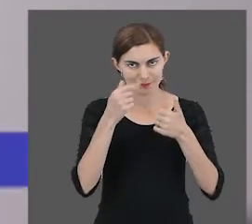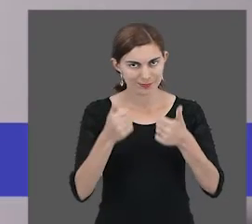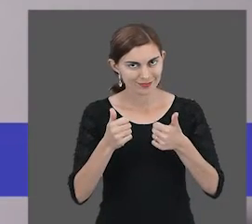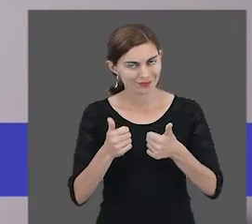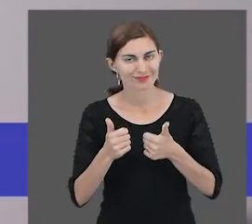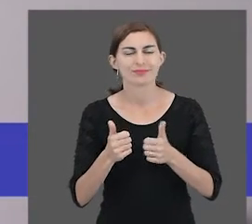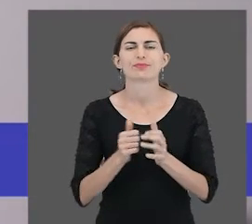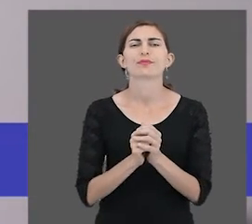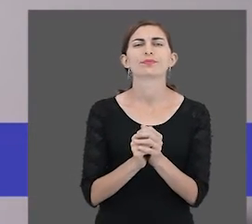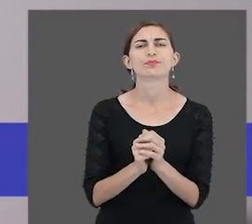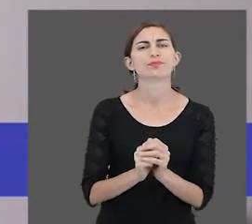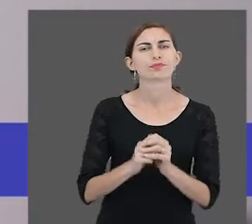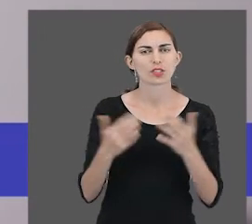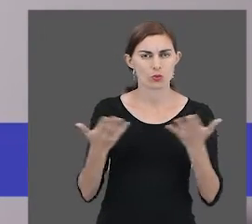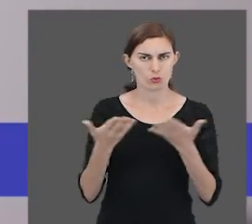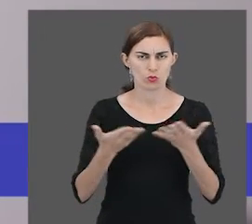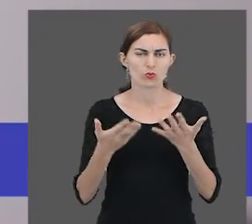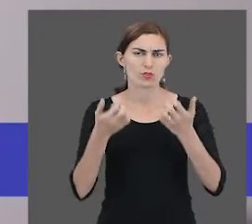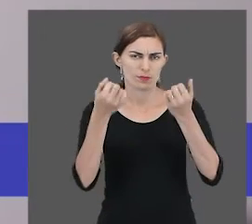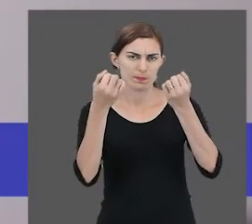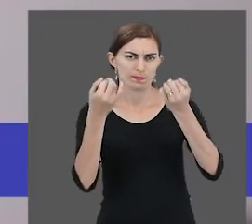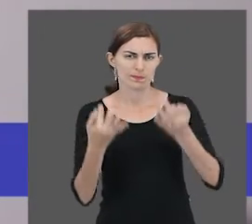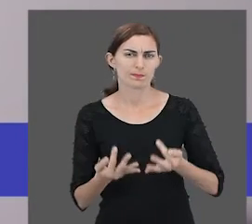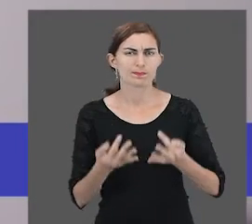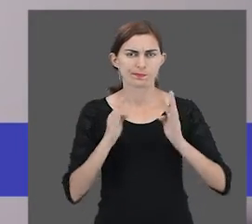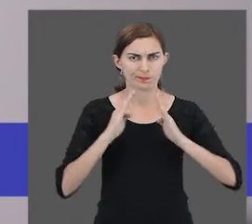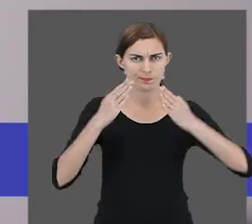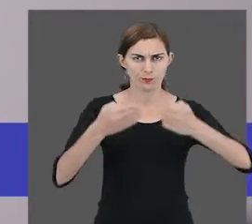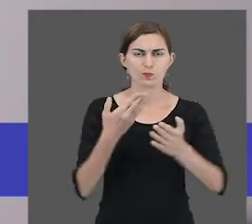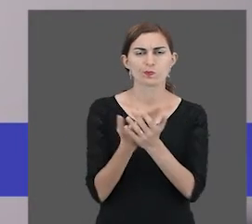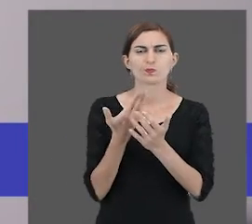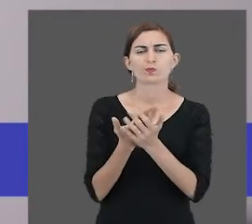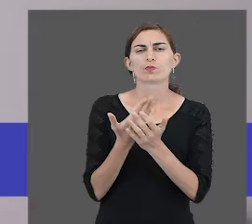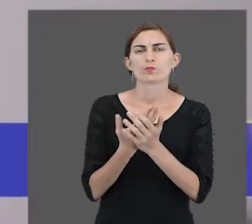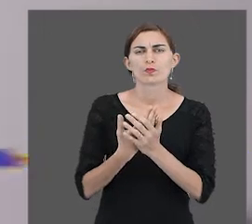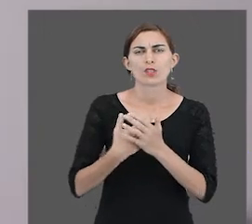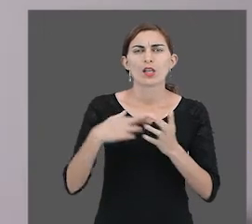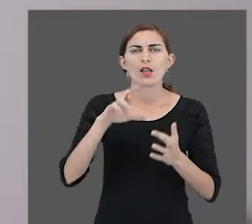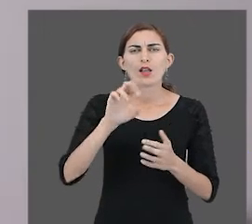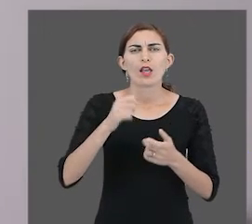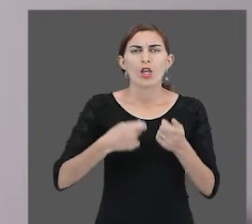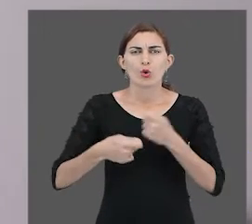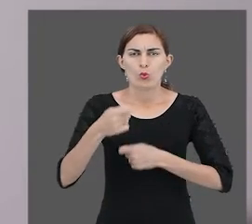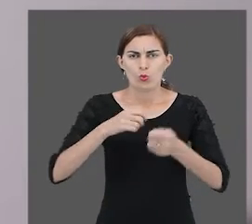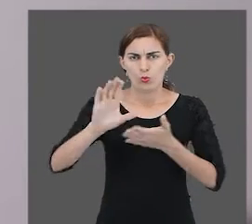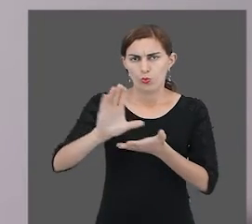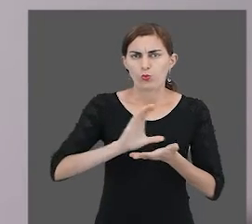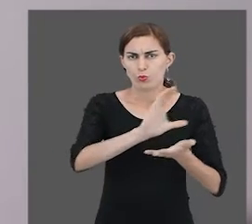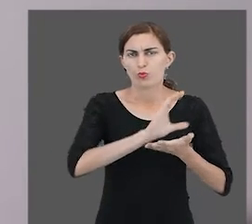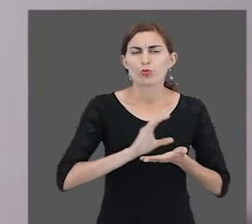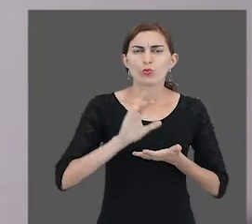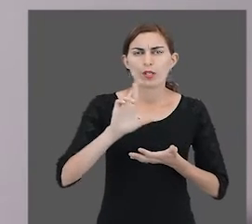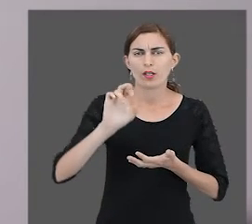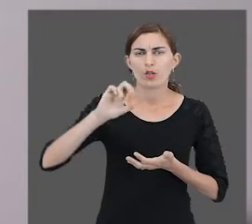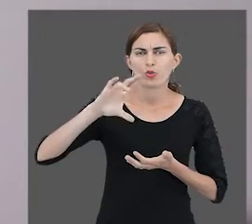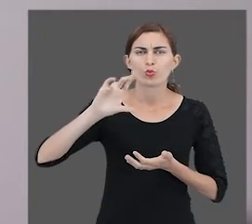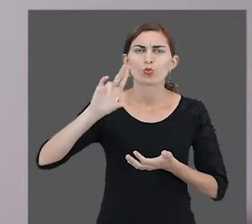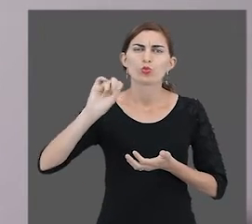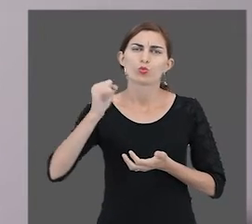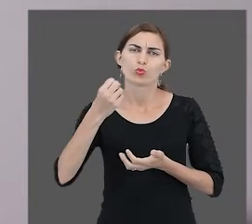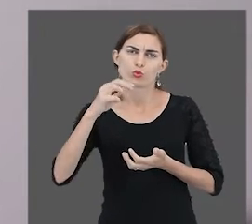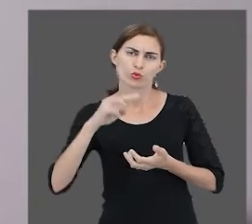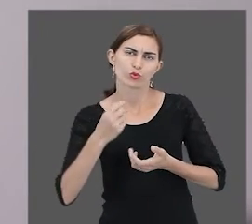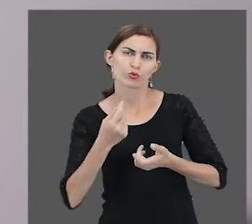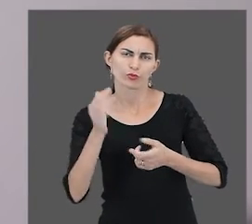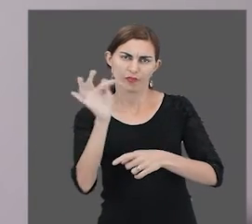Olá pessoal, tudo bem? Nós vamos hoje nos concentrar nossos estudos nos recursos federais que são